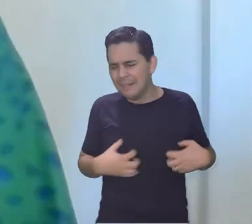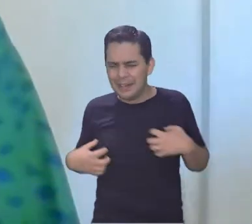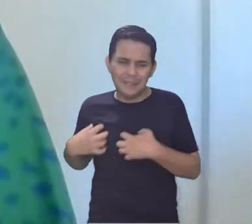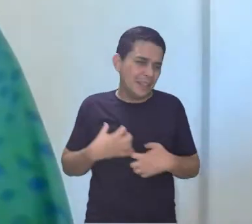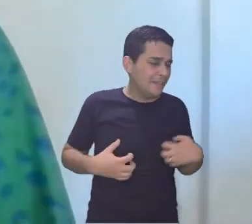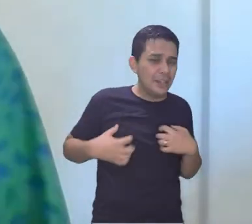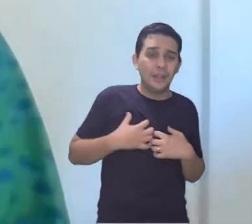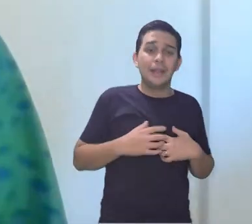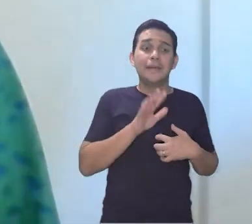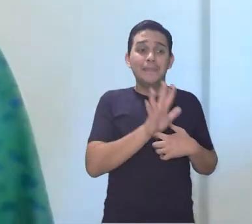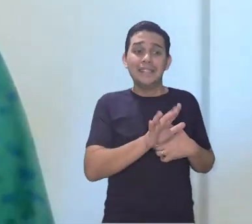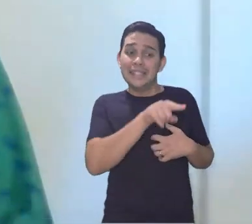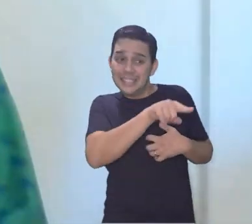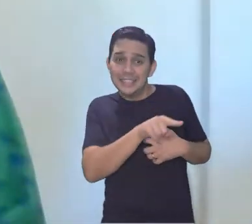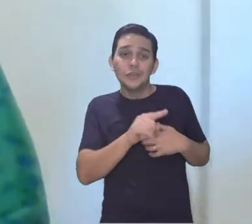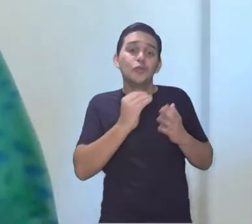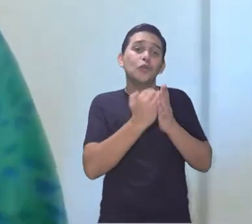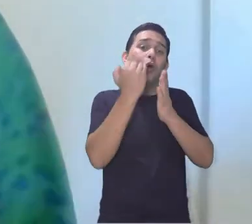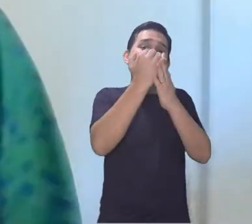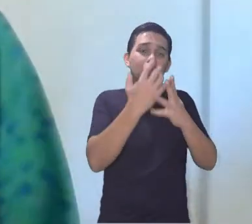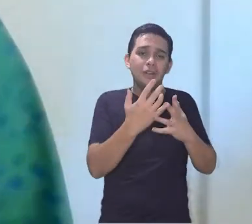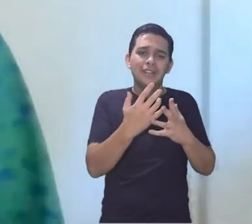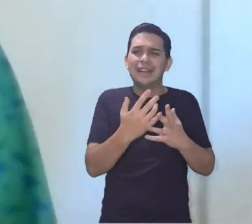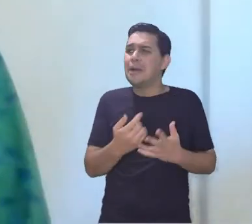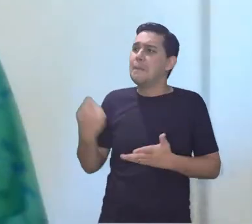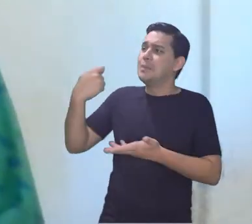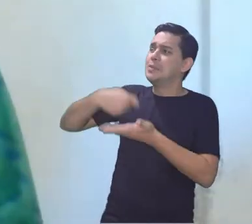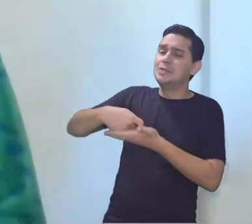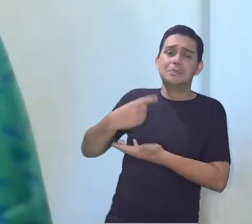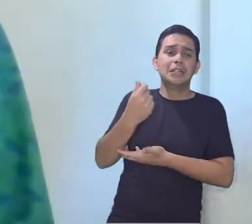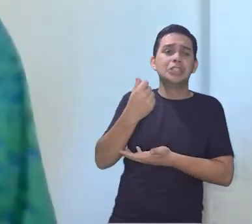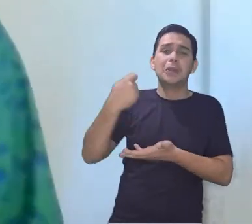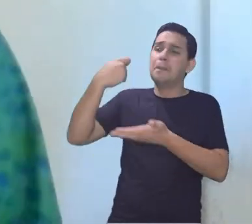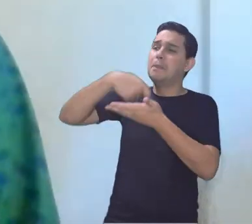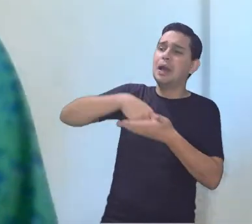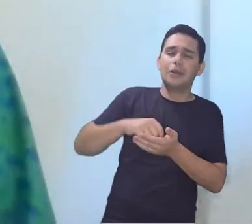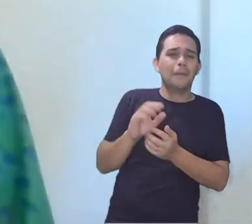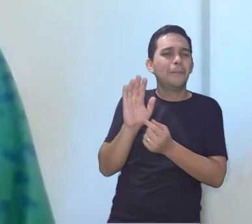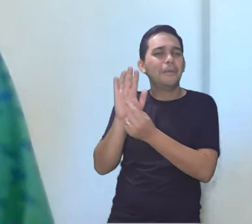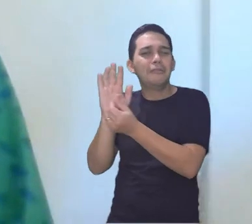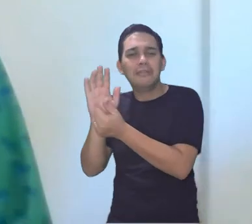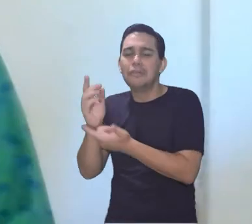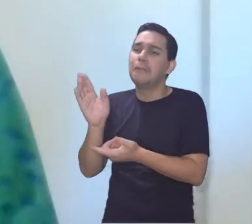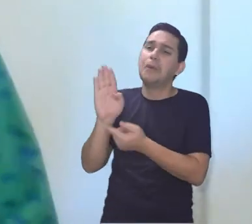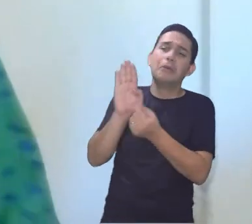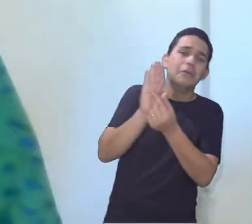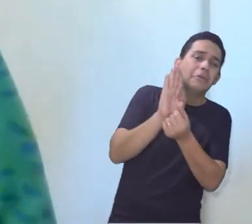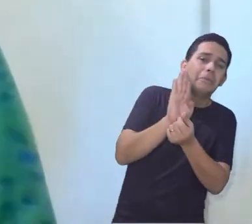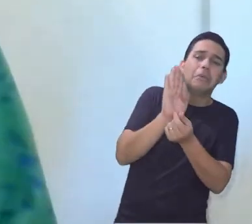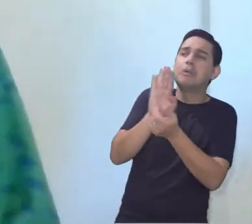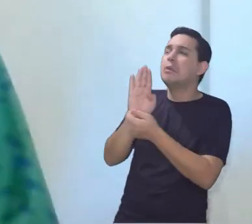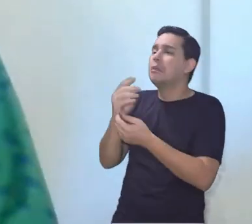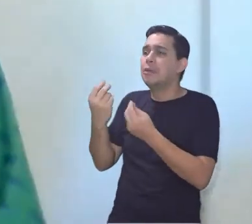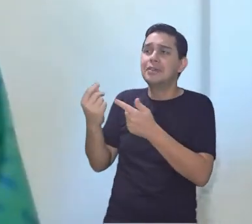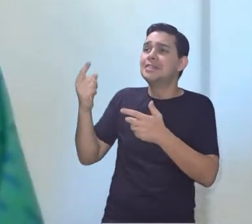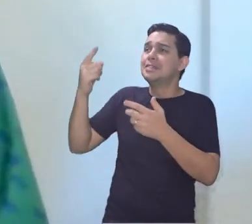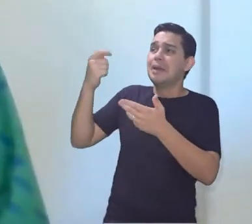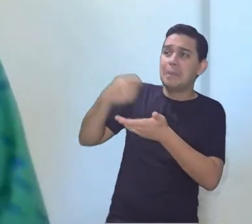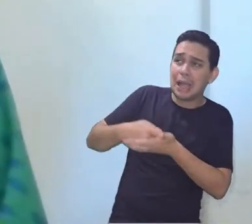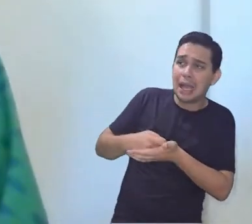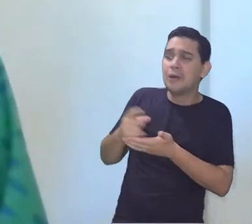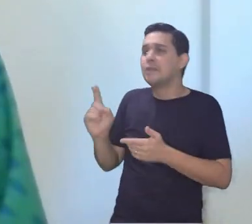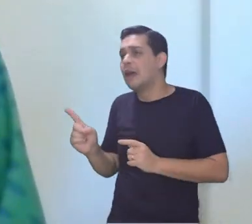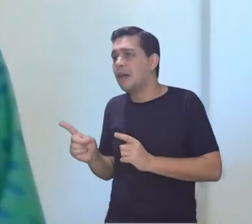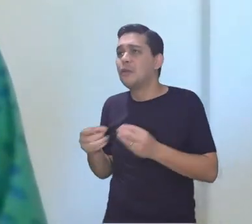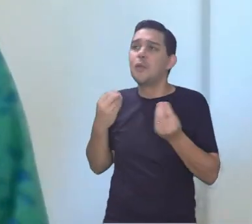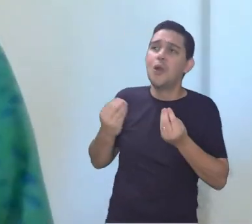saber como receberiam o benefício, quando receberiam o benefício, se receberiam o benefício. Então, essa